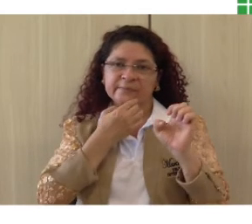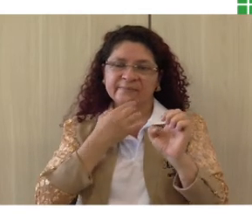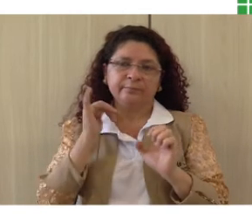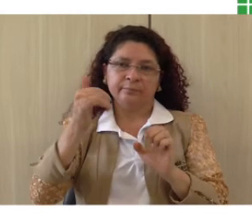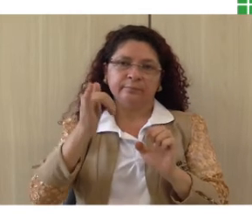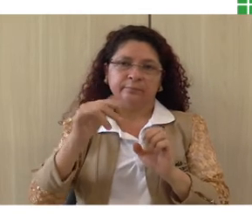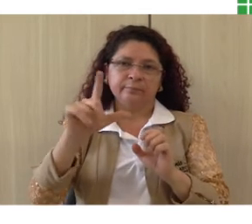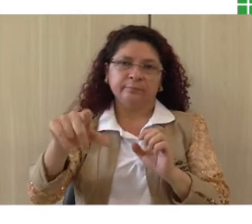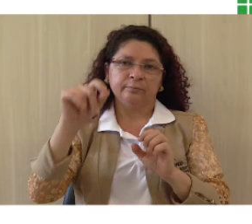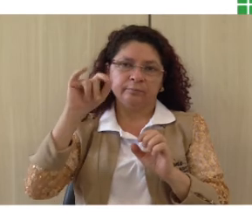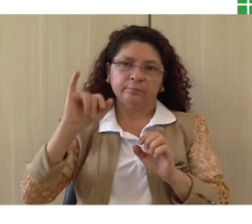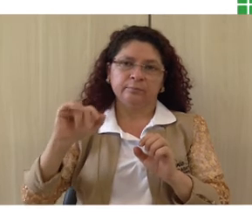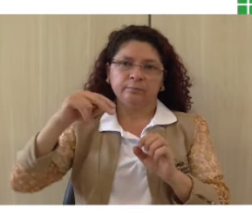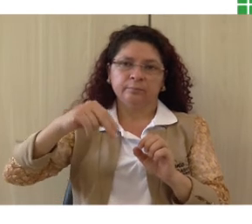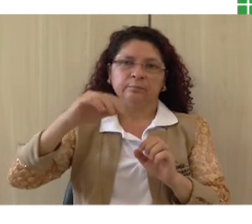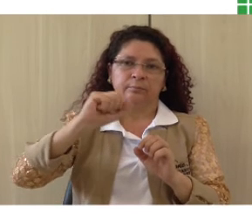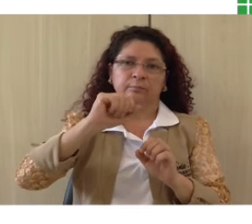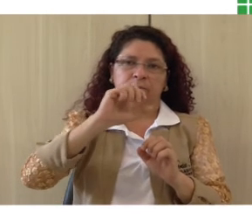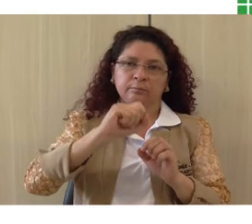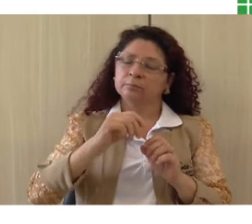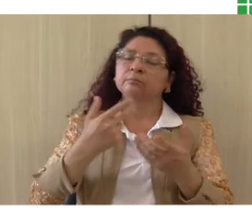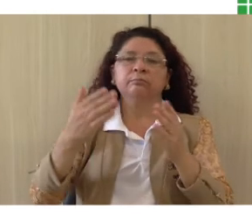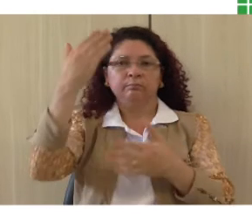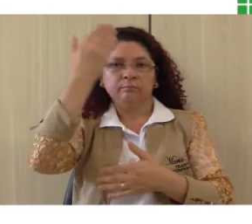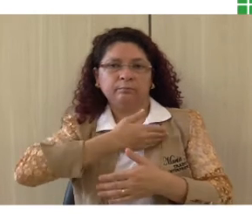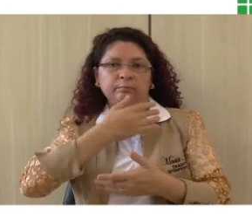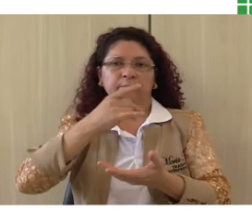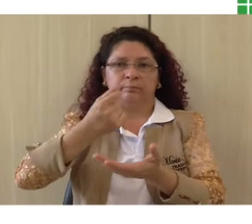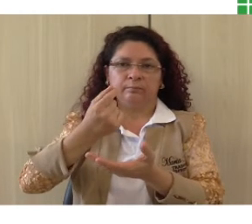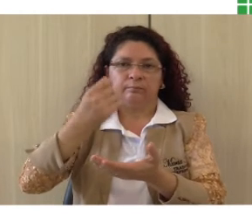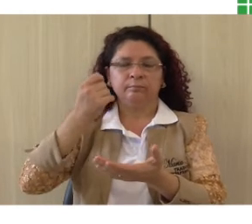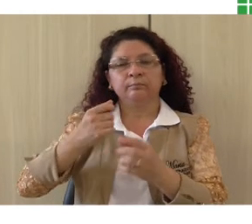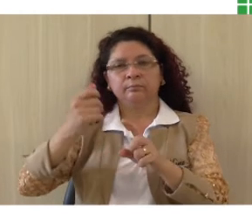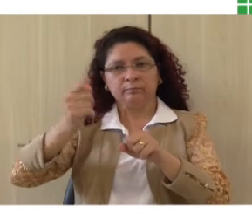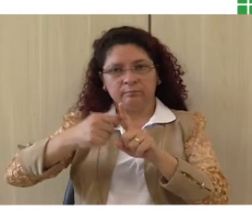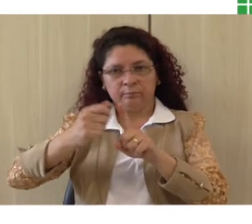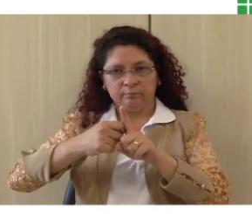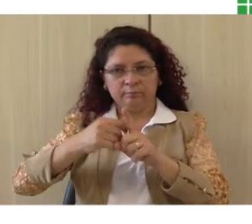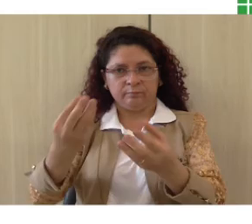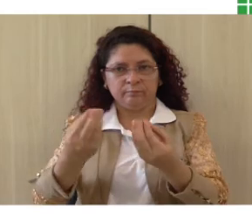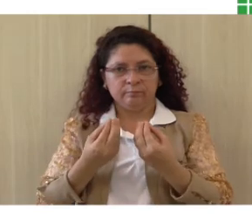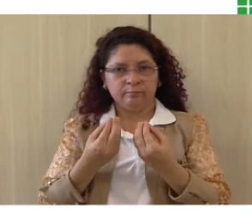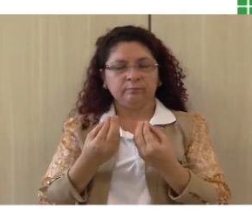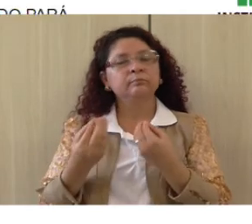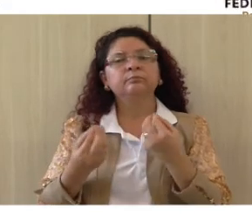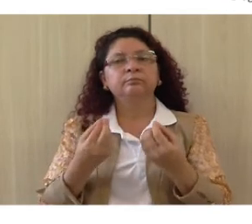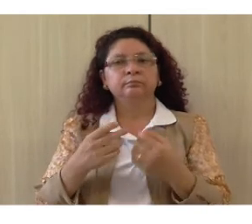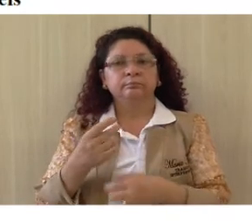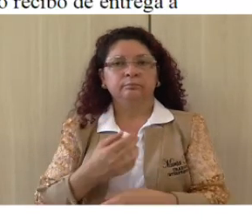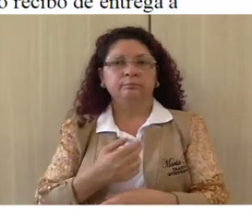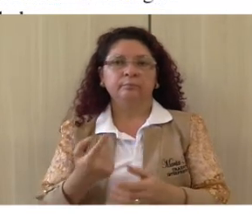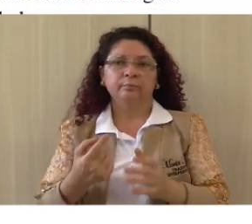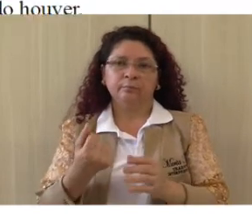de recolhimento ao INSS, com comprovantes de pagamento do último mês, compatíveis com a renda